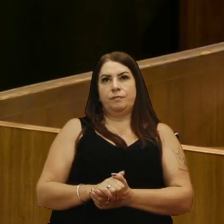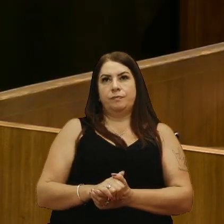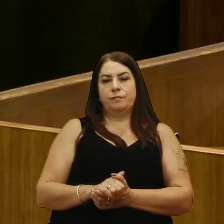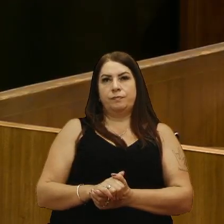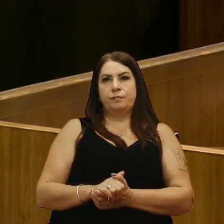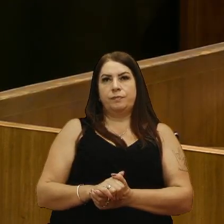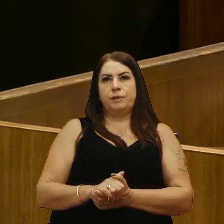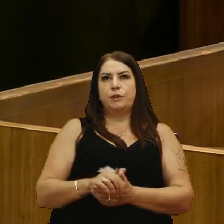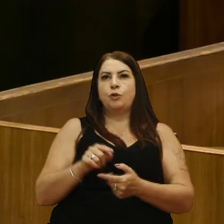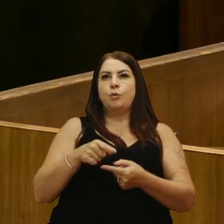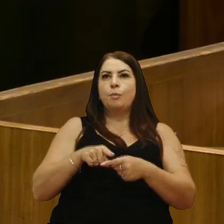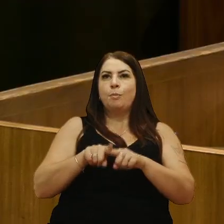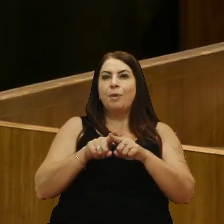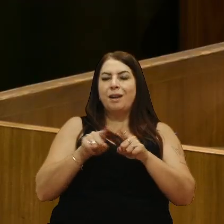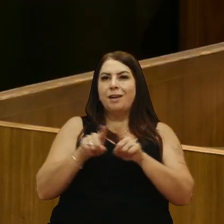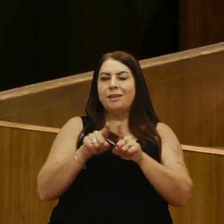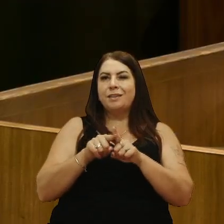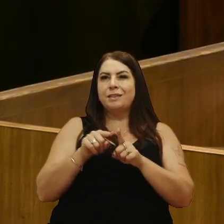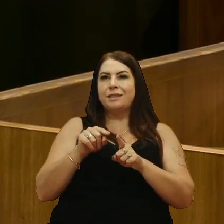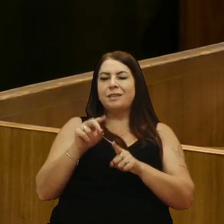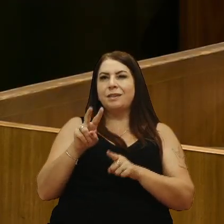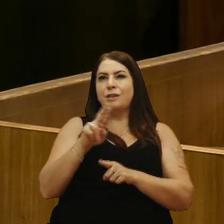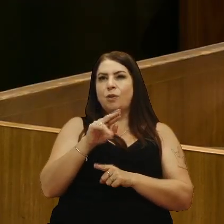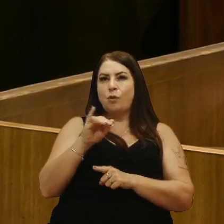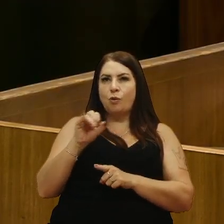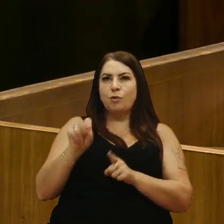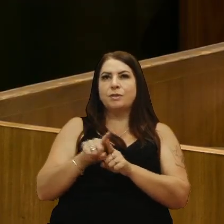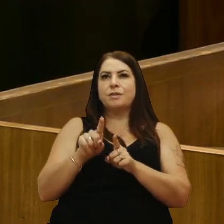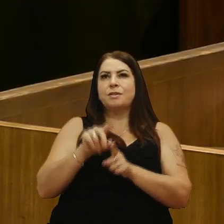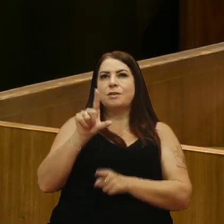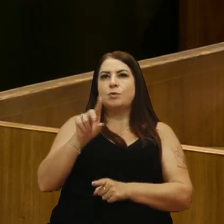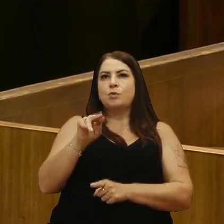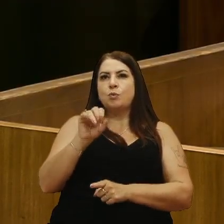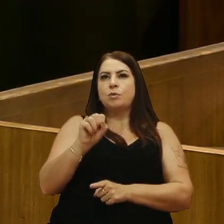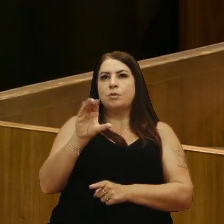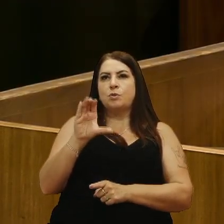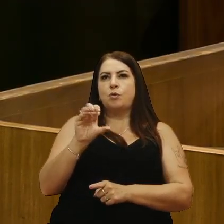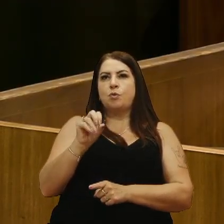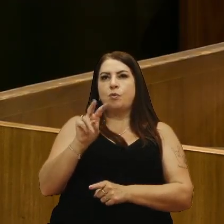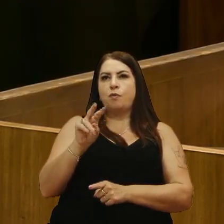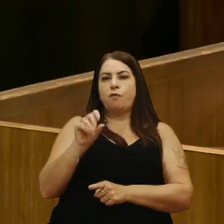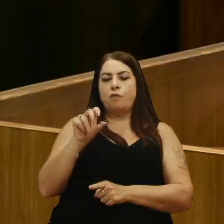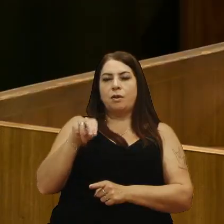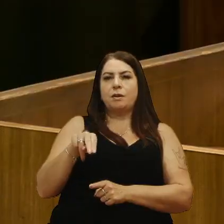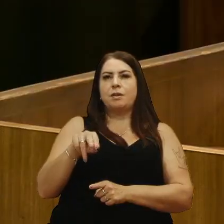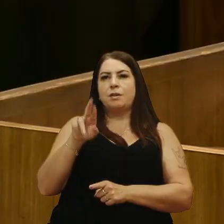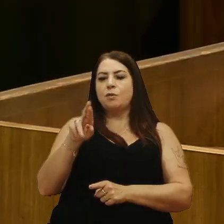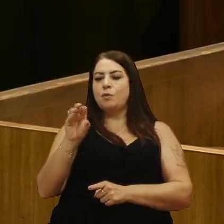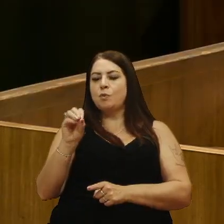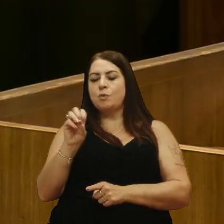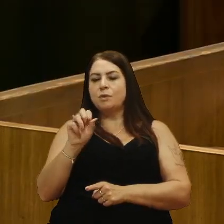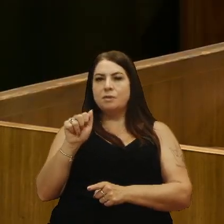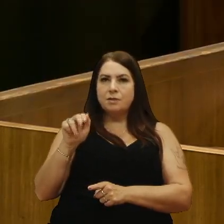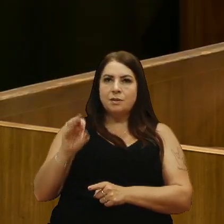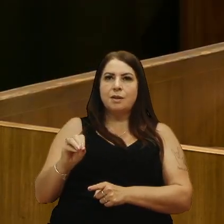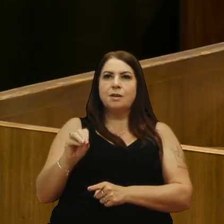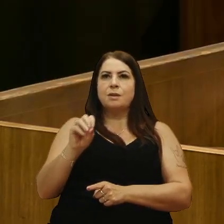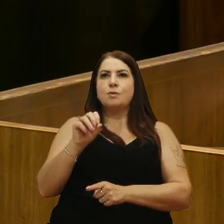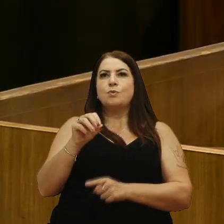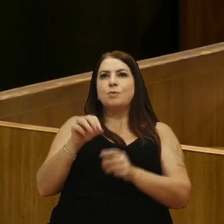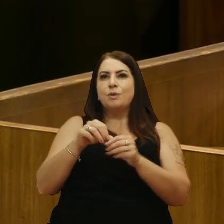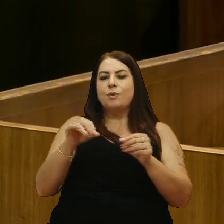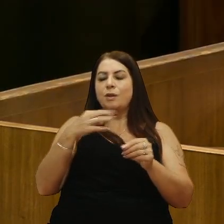do Parque das Rosas, Santo Bortolini, Luiz Covolan, aqui na descida da Scania, Rosário, Salgado Filho,